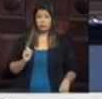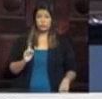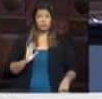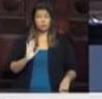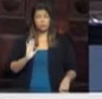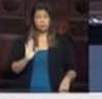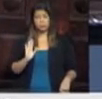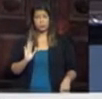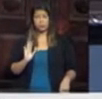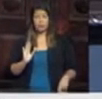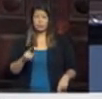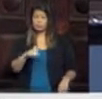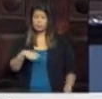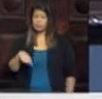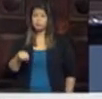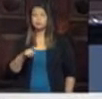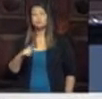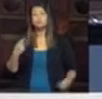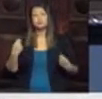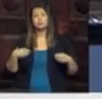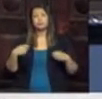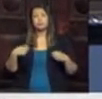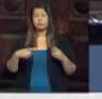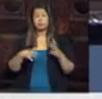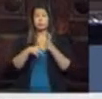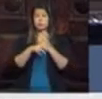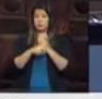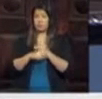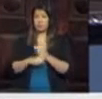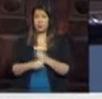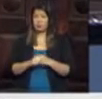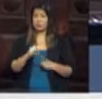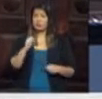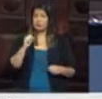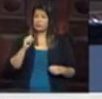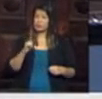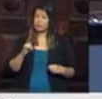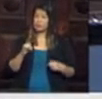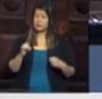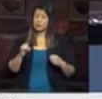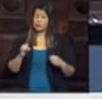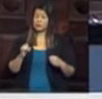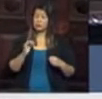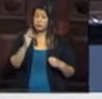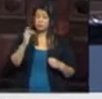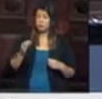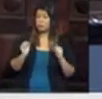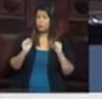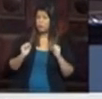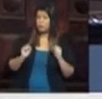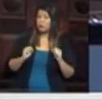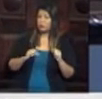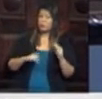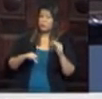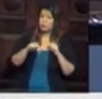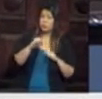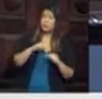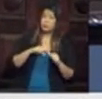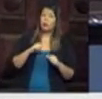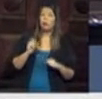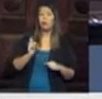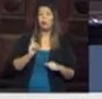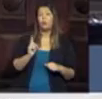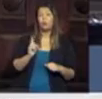para excepcionalizar se não vai contrariar, né, os